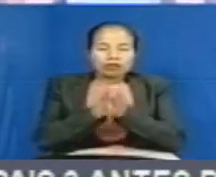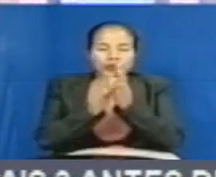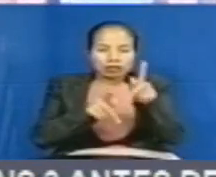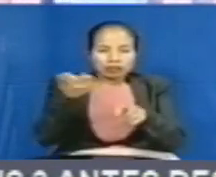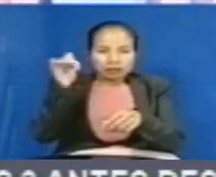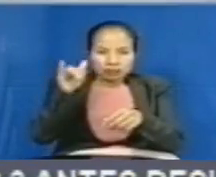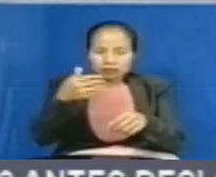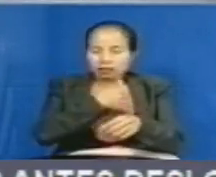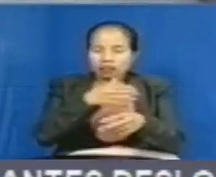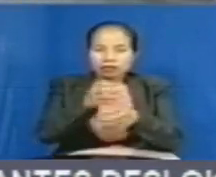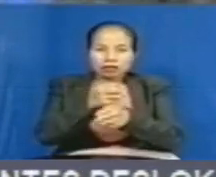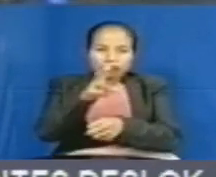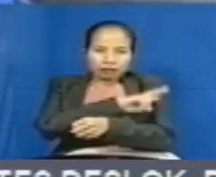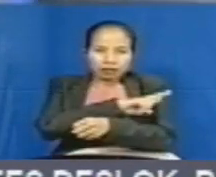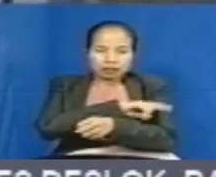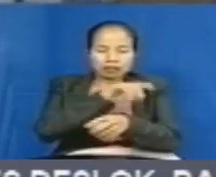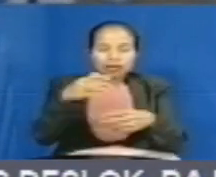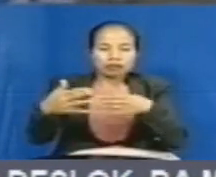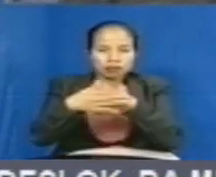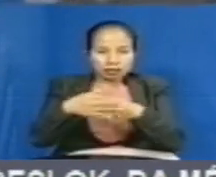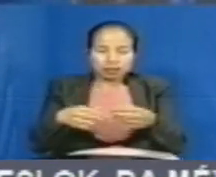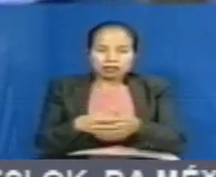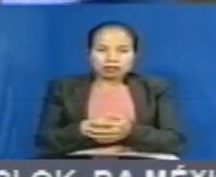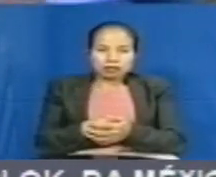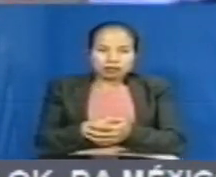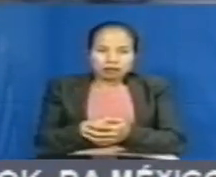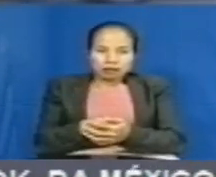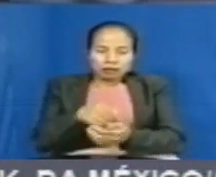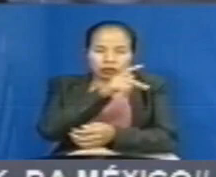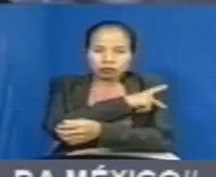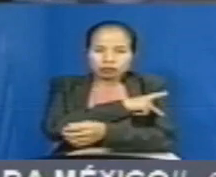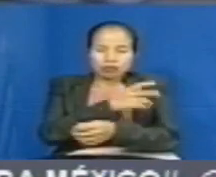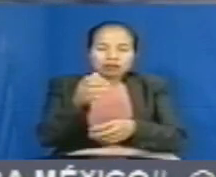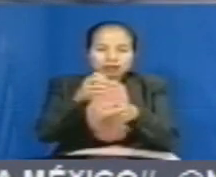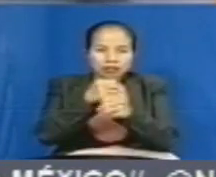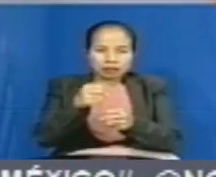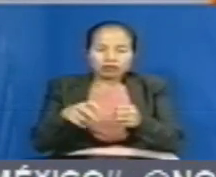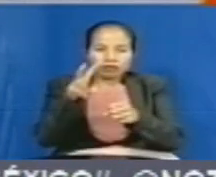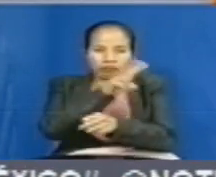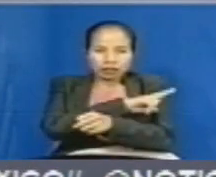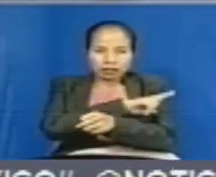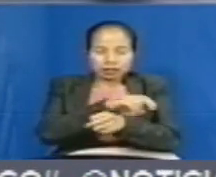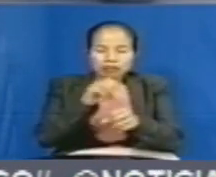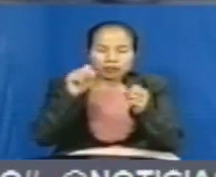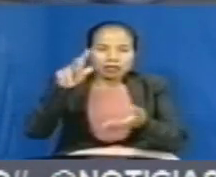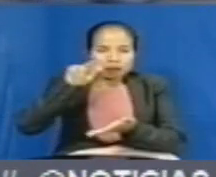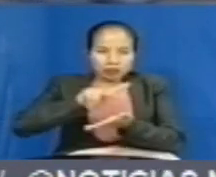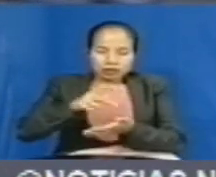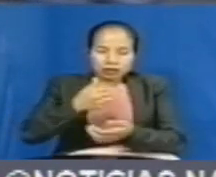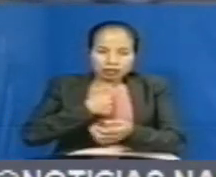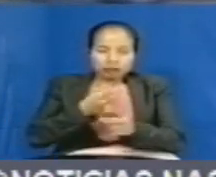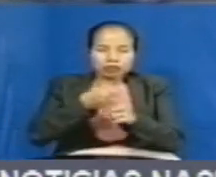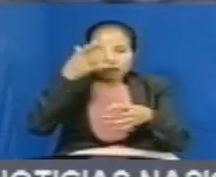de besta de oximu vacina. A tuhag besic ba facilidade de saúde sira. O de simu vacinação, o de bele protege an cusi vírus